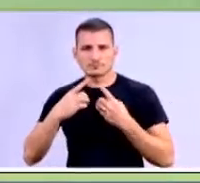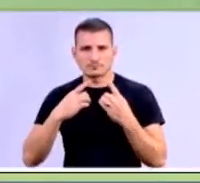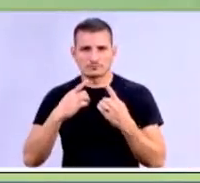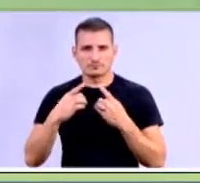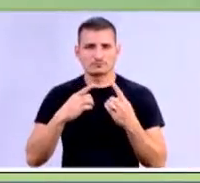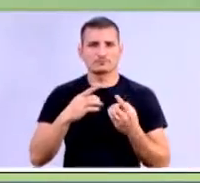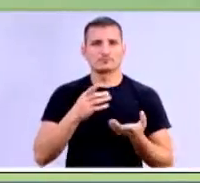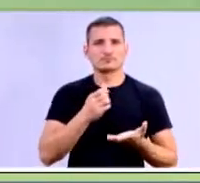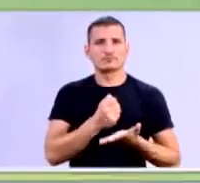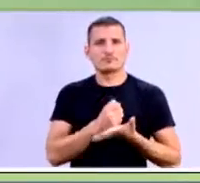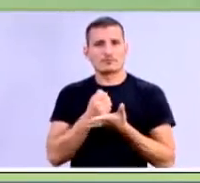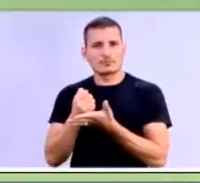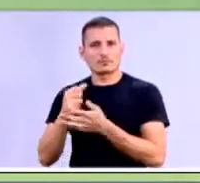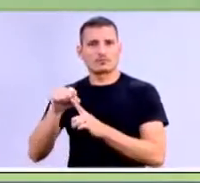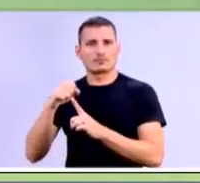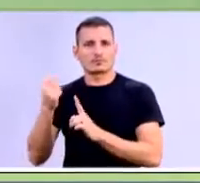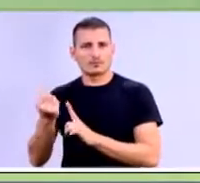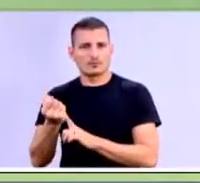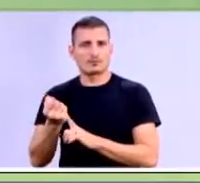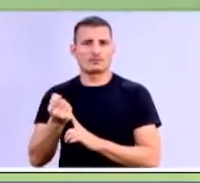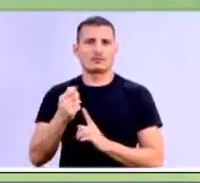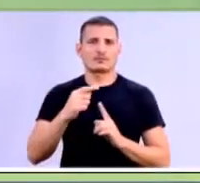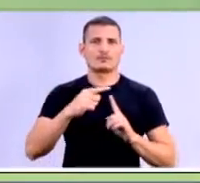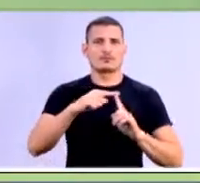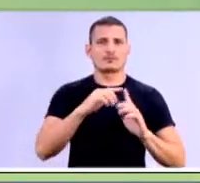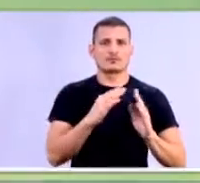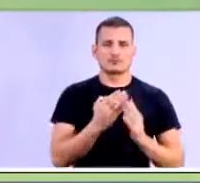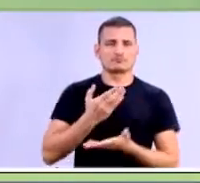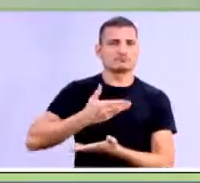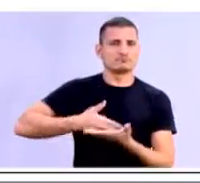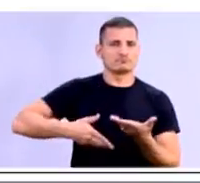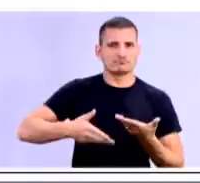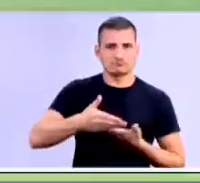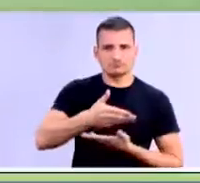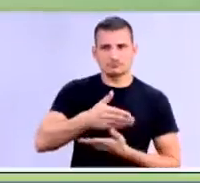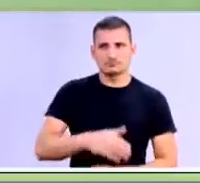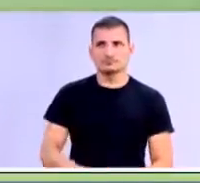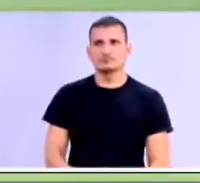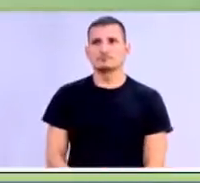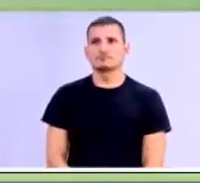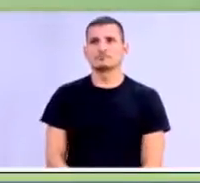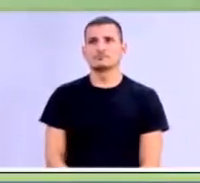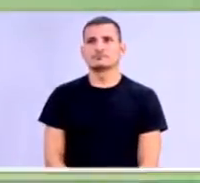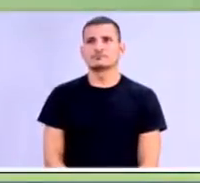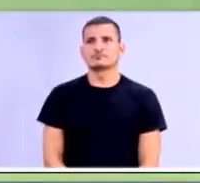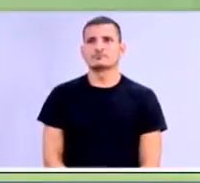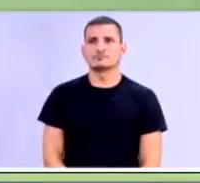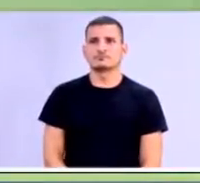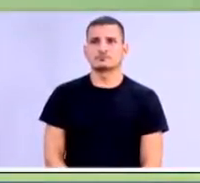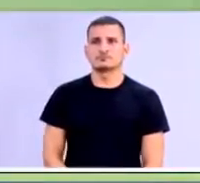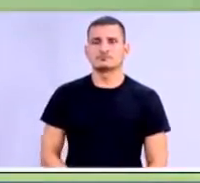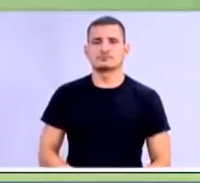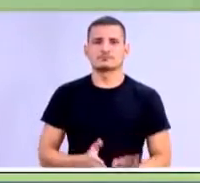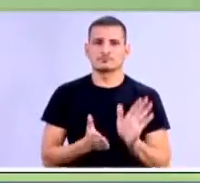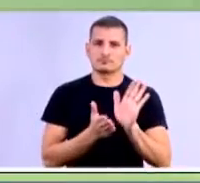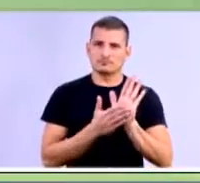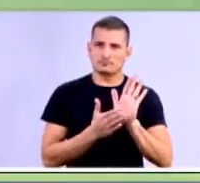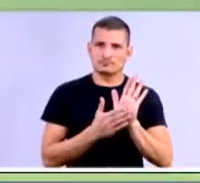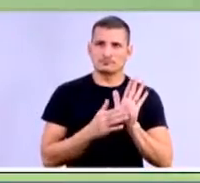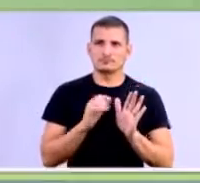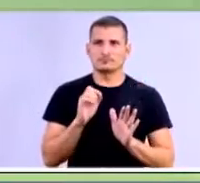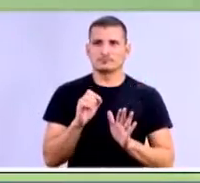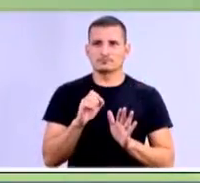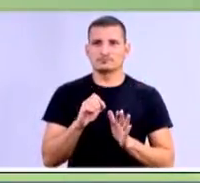entre a igreja e a sociedade, como serviço ao povo brasileiro. A campanha propõe ainda buscar novos